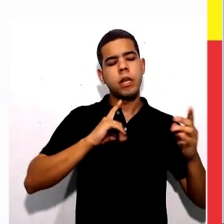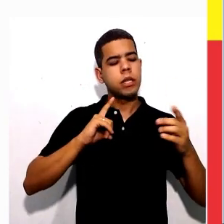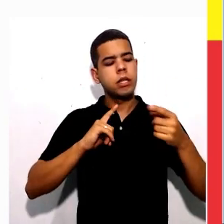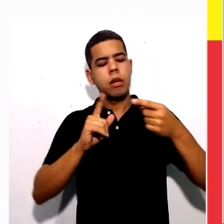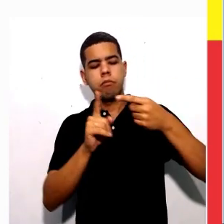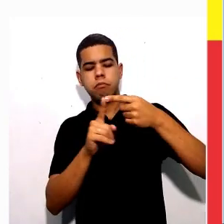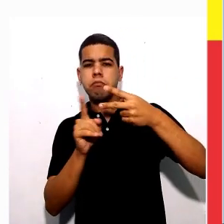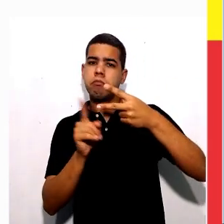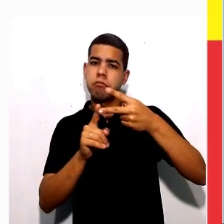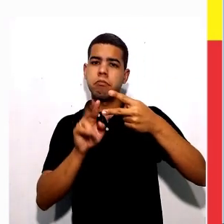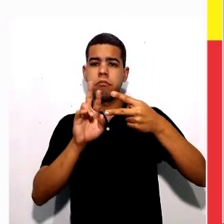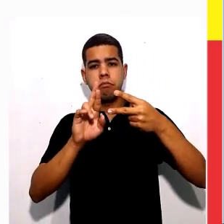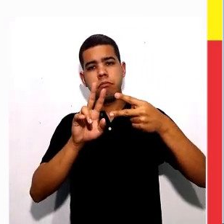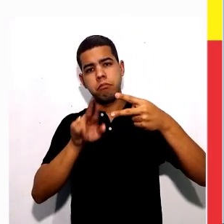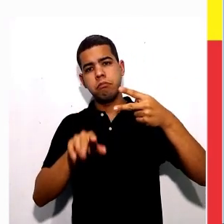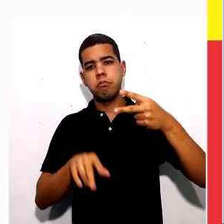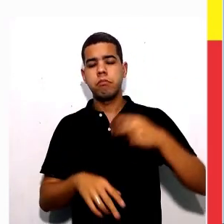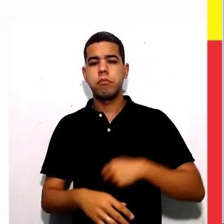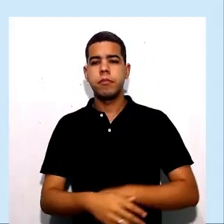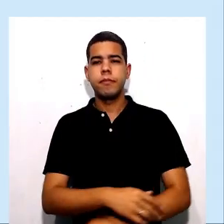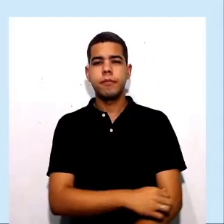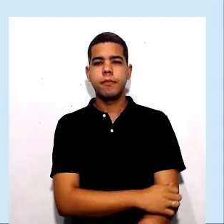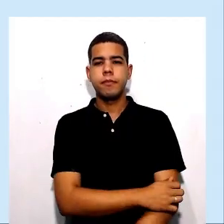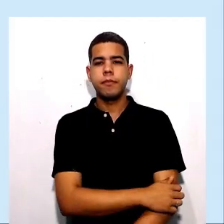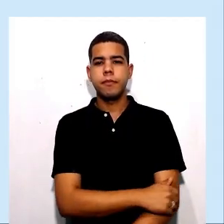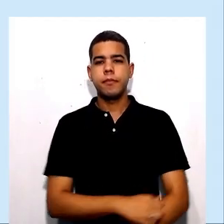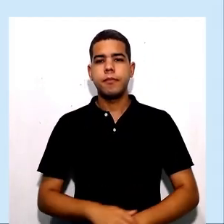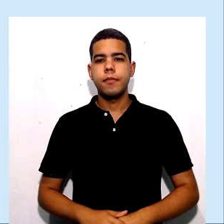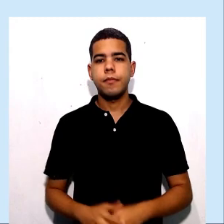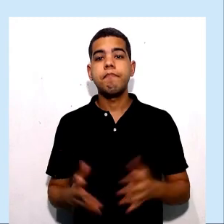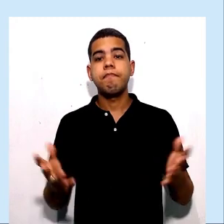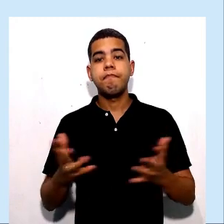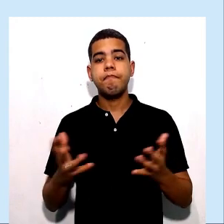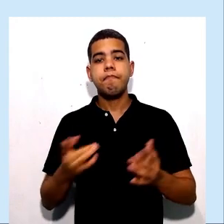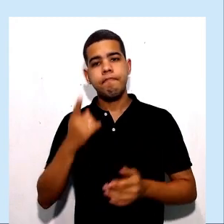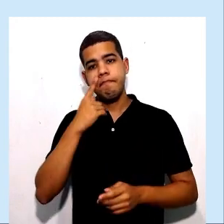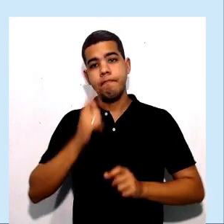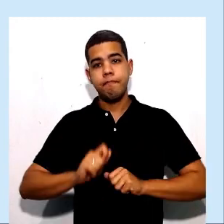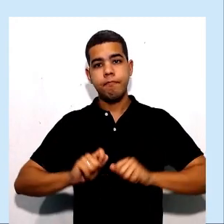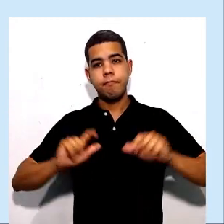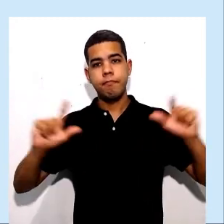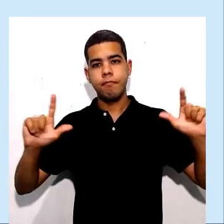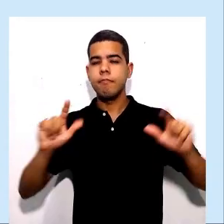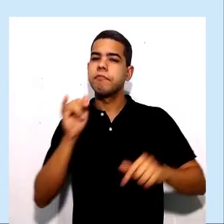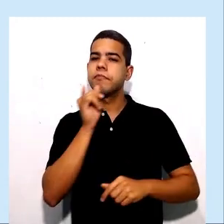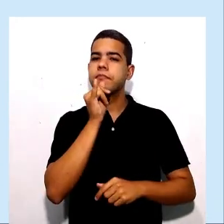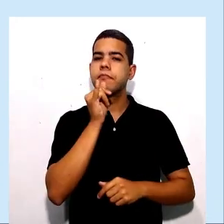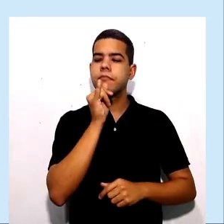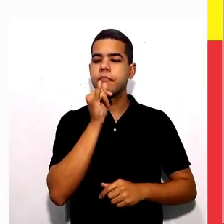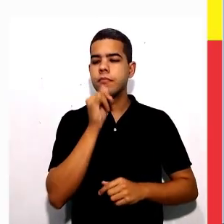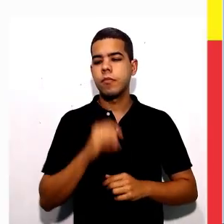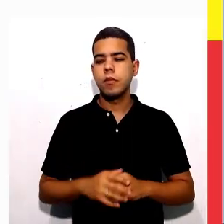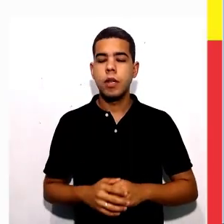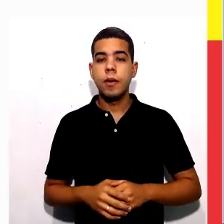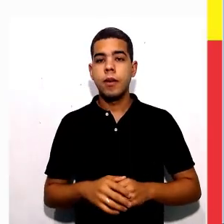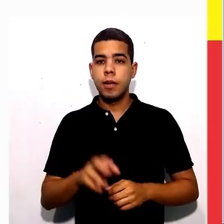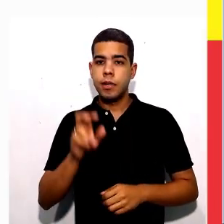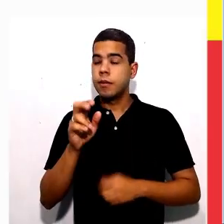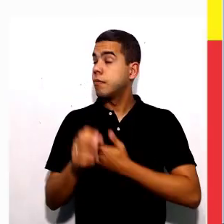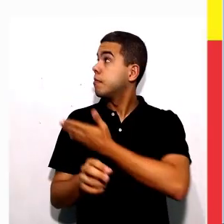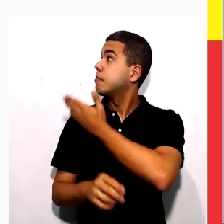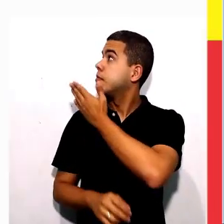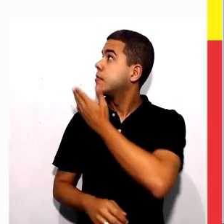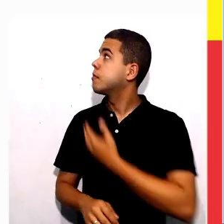aí recursiva e também tem a não recursiva. Observe agora na tela de vocês este exemplo: